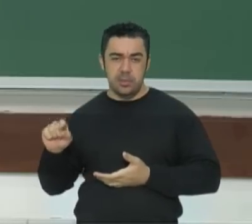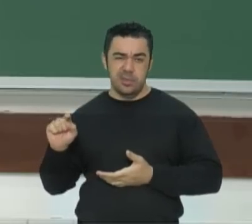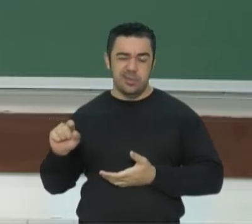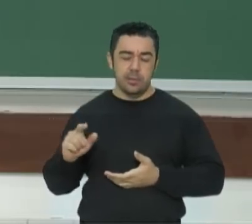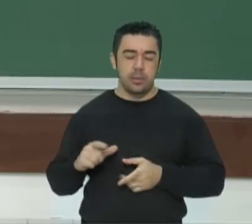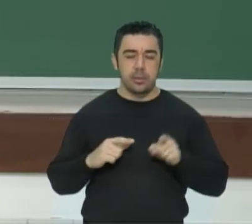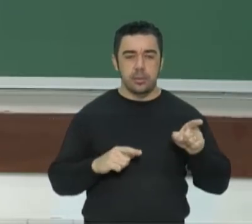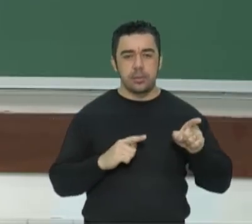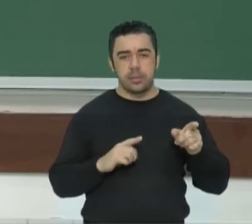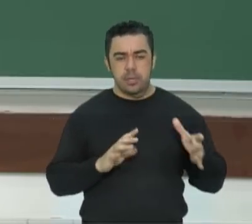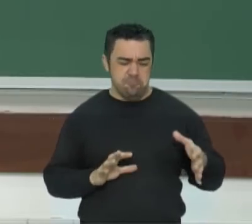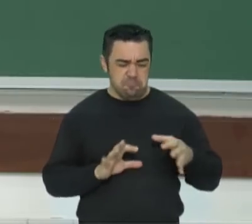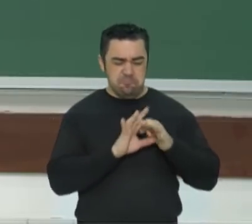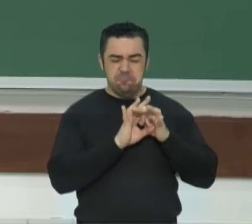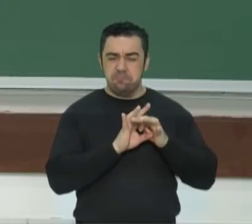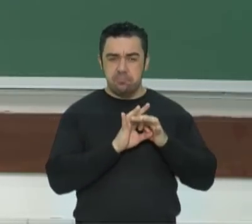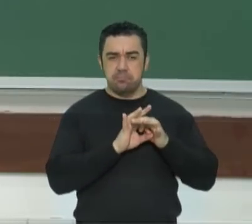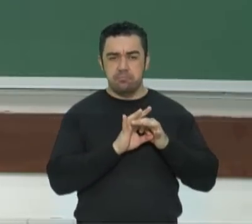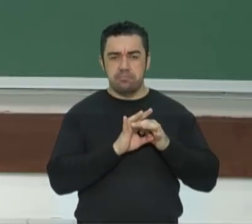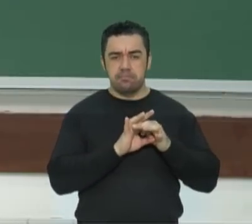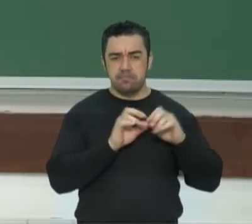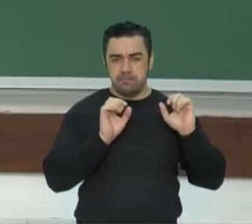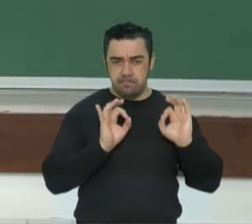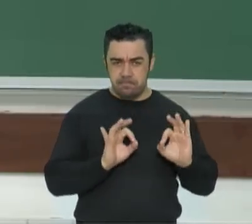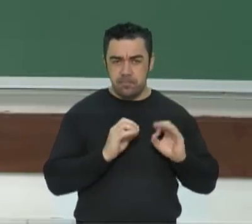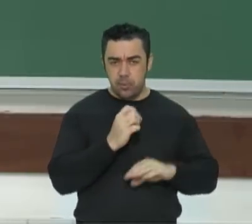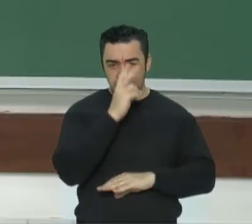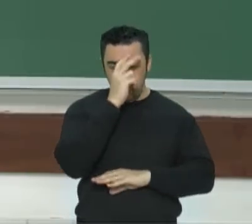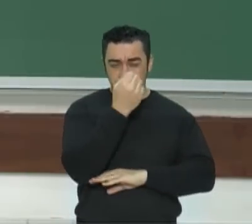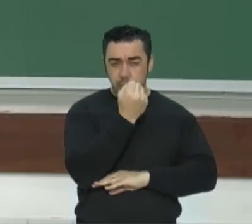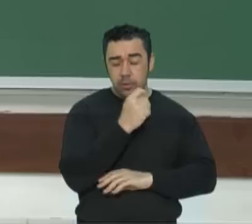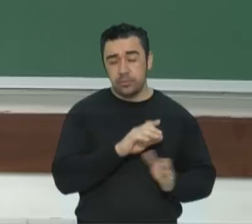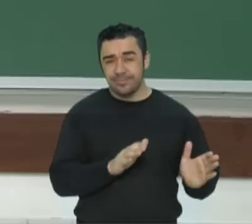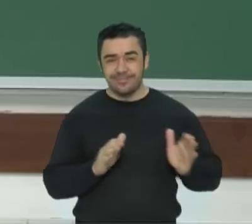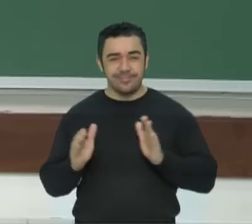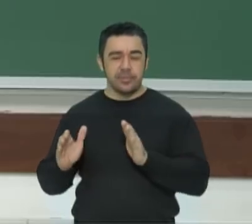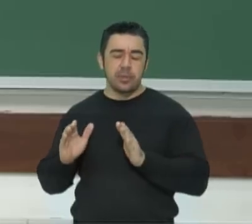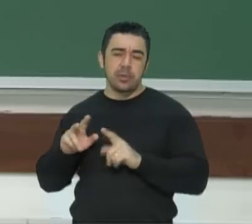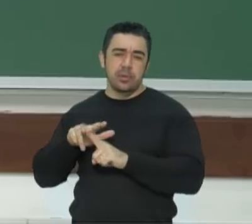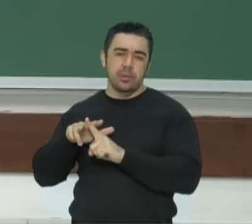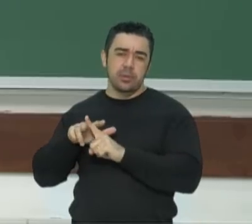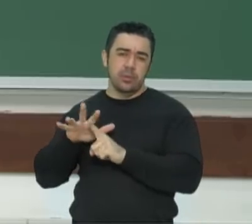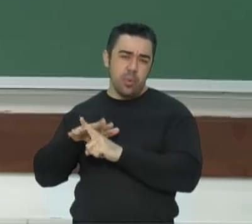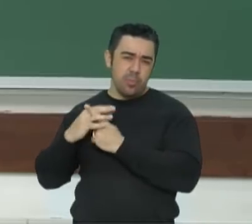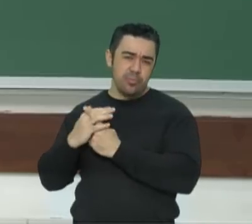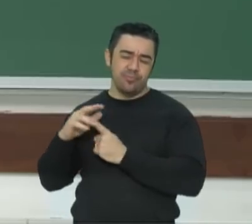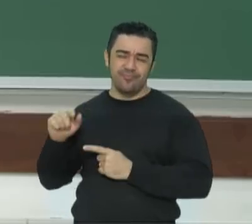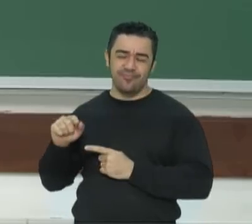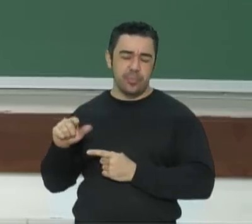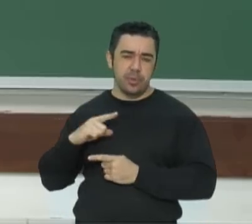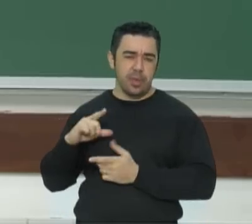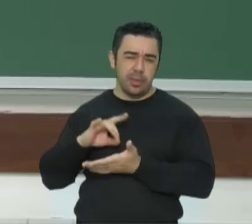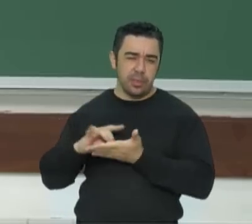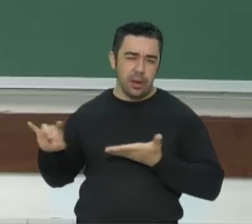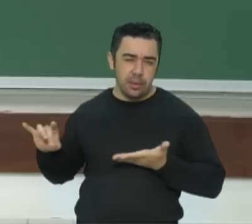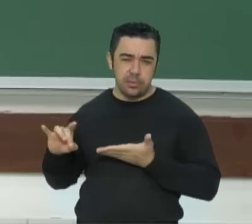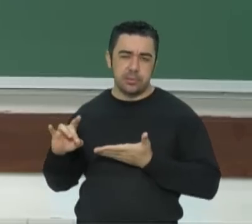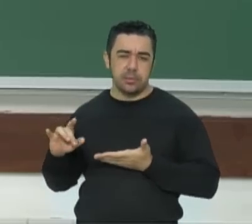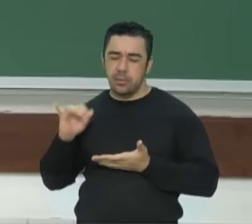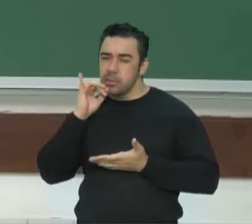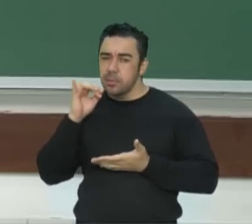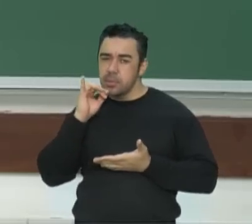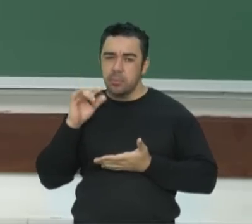lado de lealdade, portanto é um lado de força, e o lado da União Soviética, traição, de